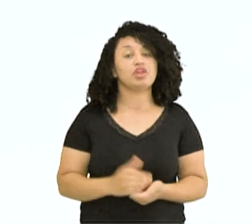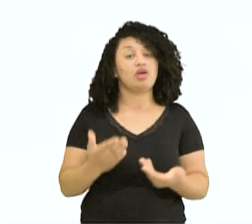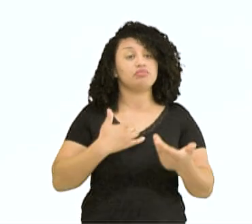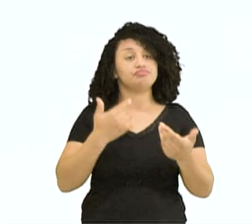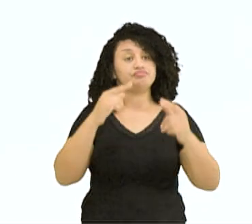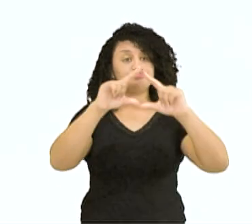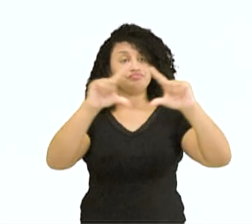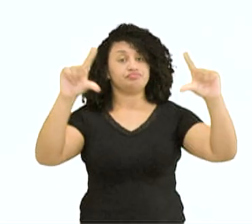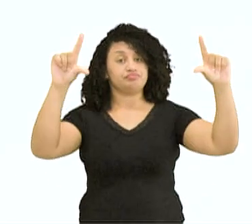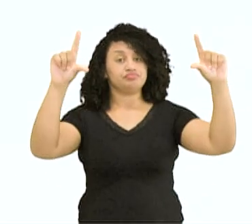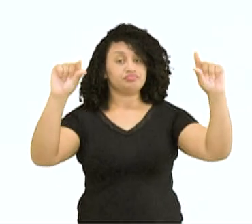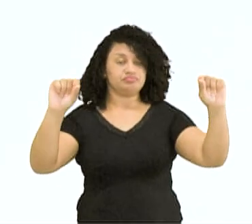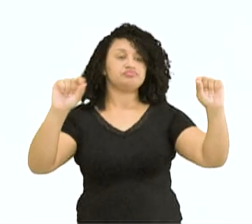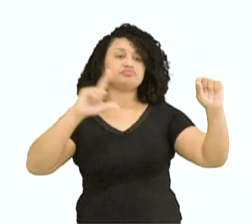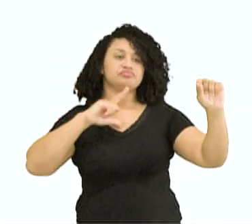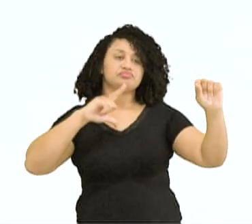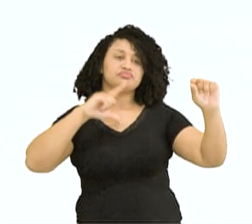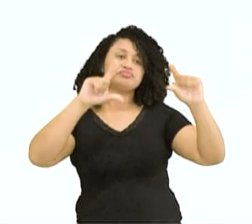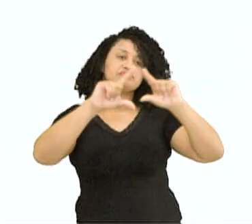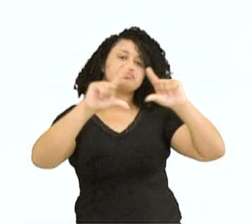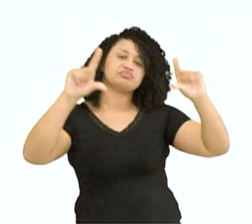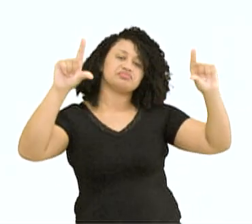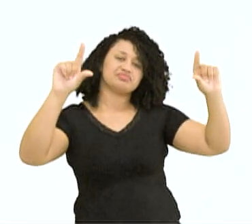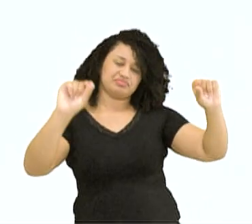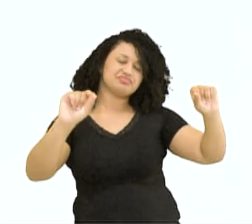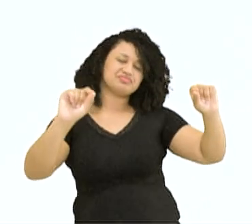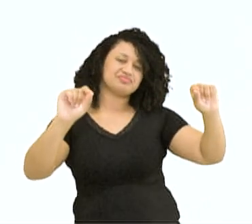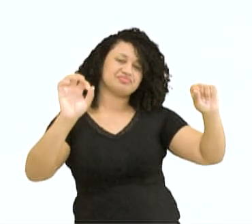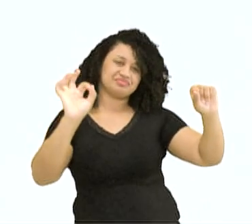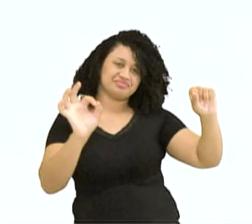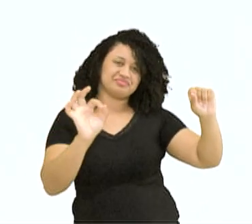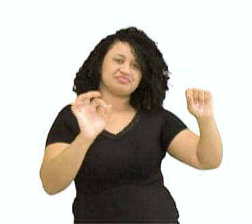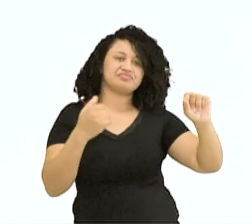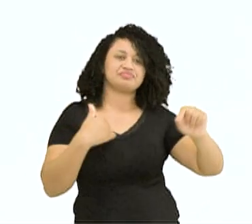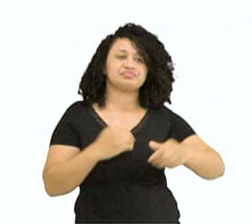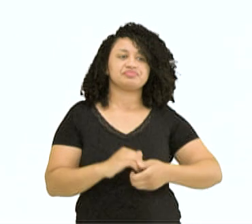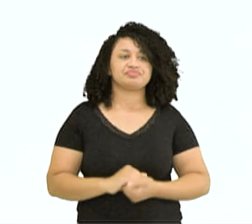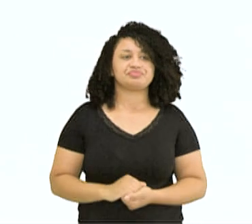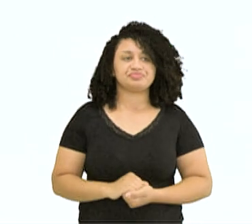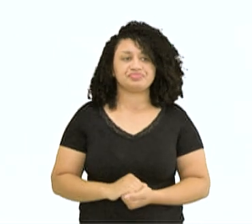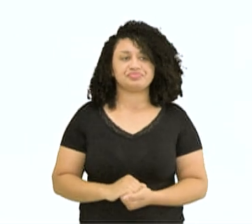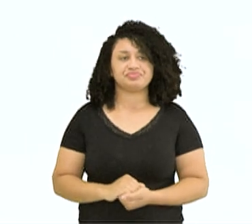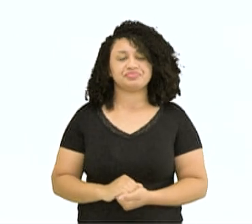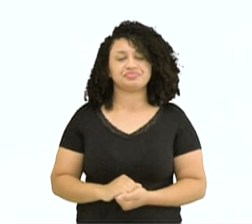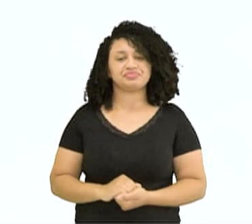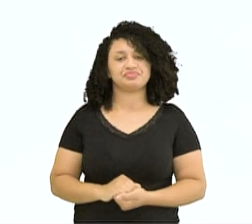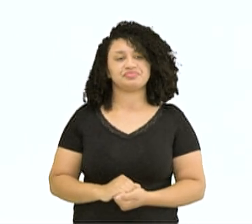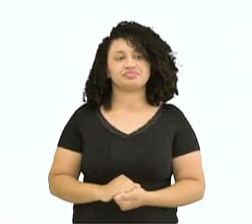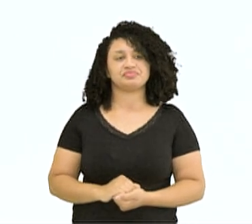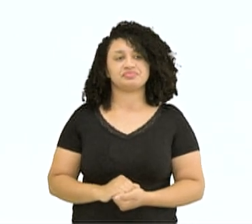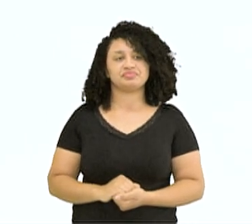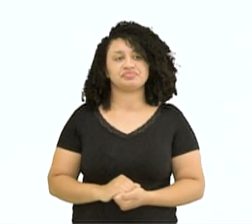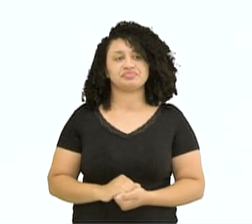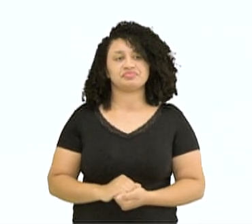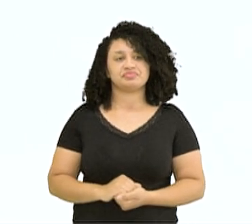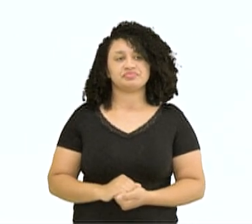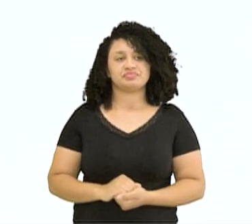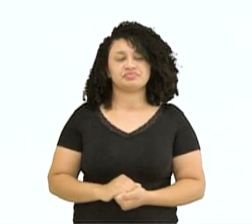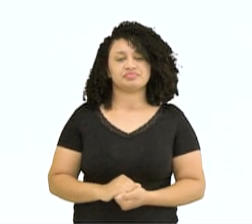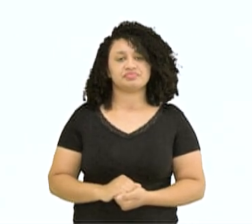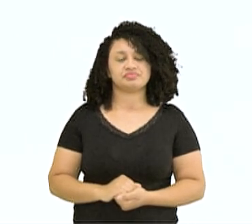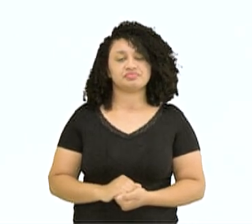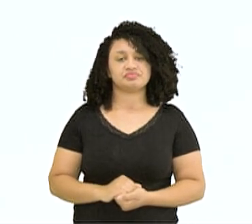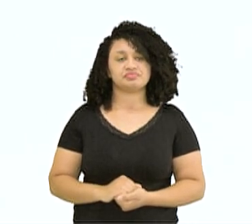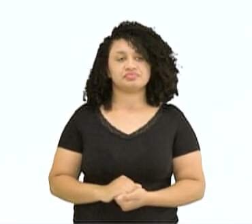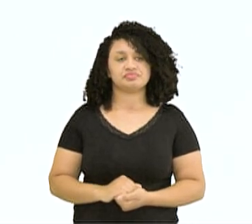Watson is a British actress, model and activist, most widely known for her portrayal of